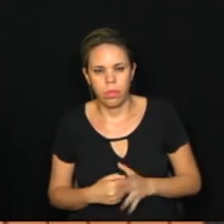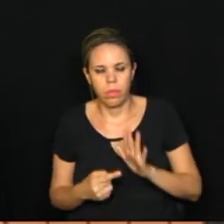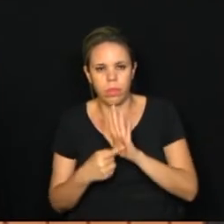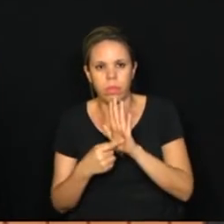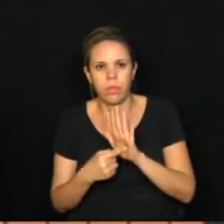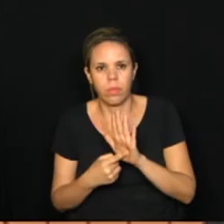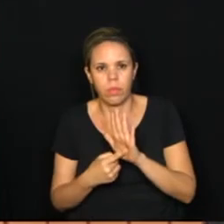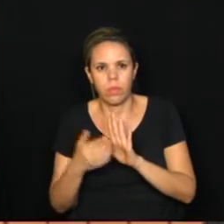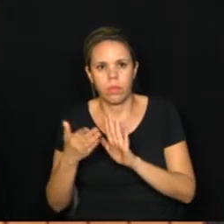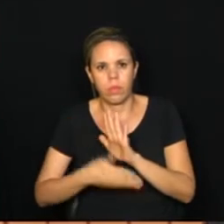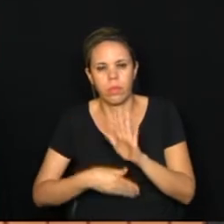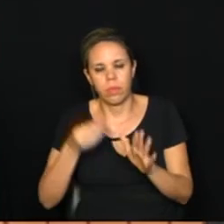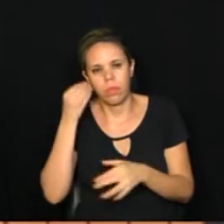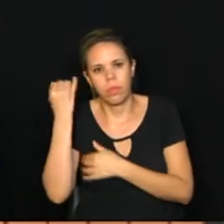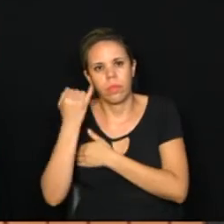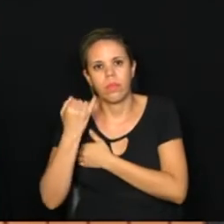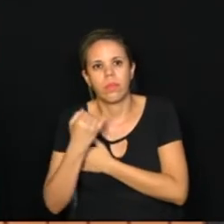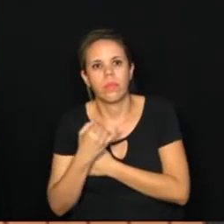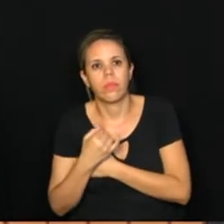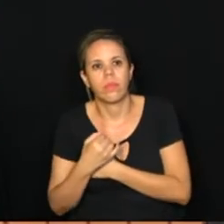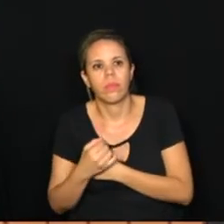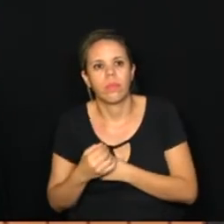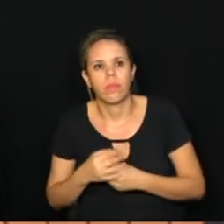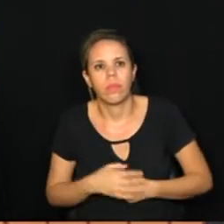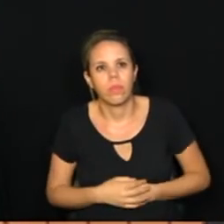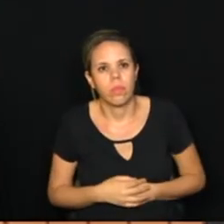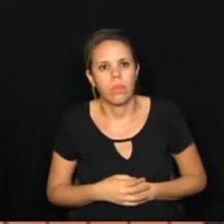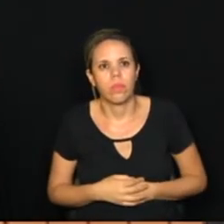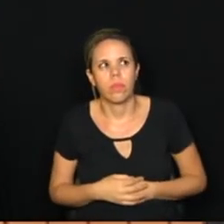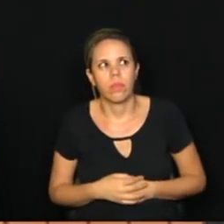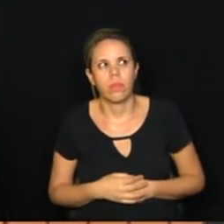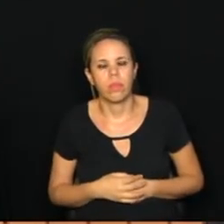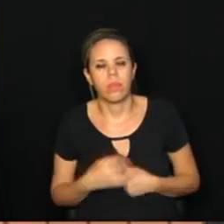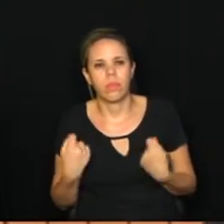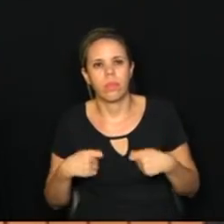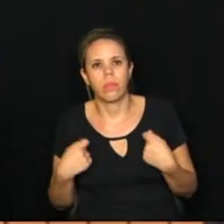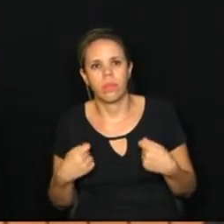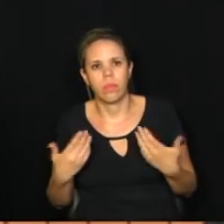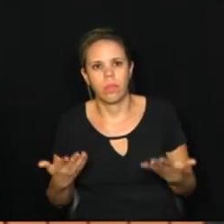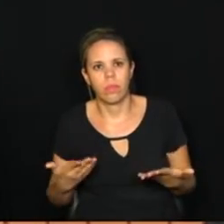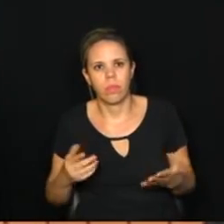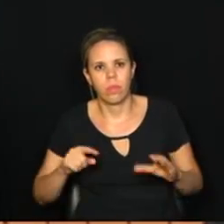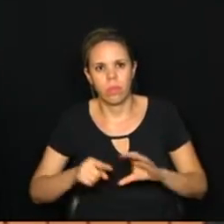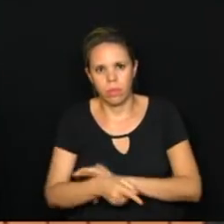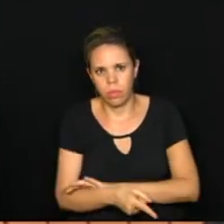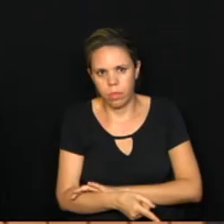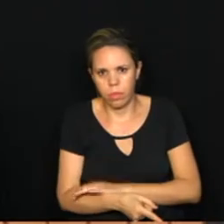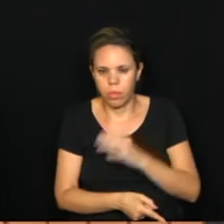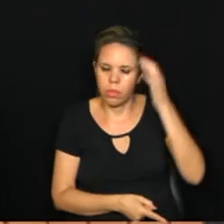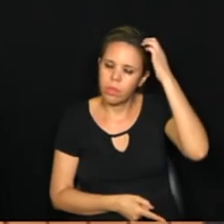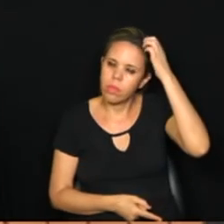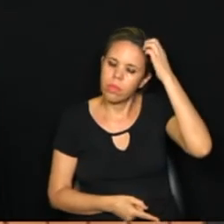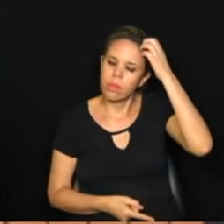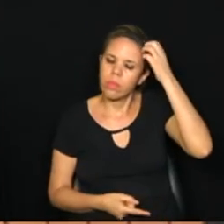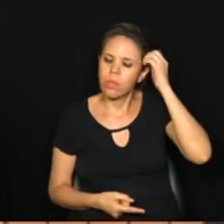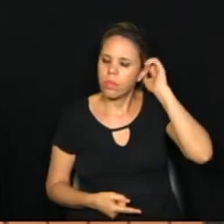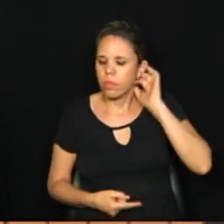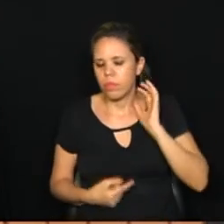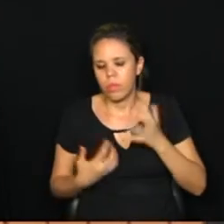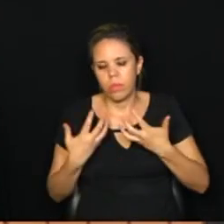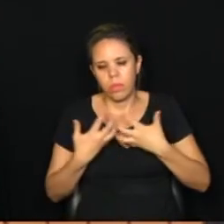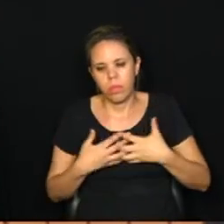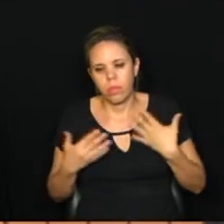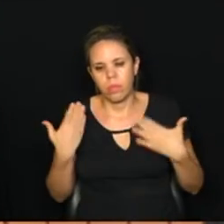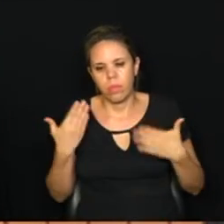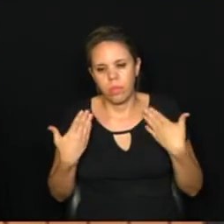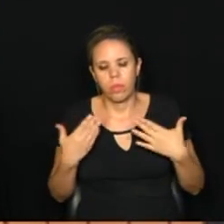amostra da importância, da complexidade, da necessidade de aprofundarmos o debate sobre esse tema,